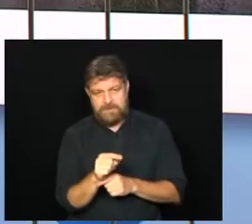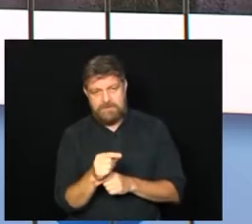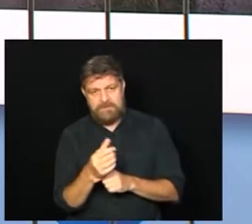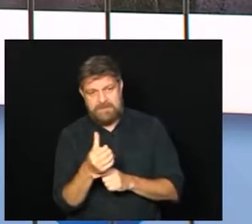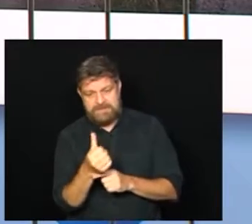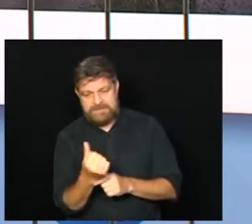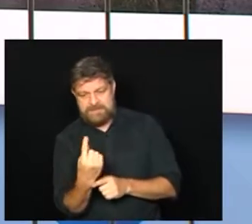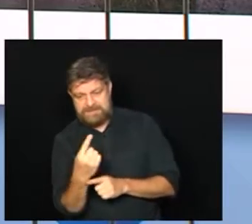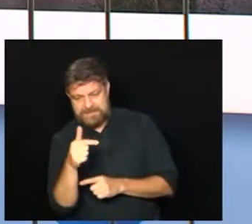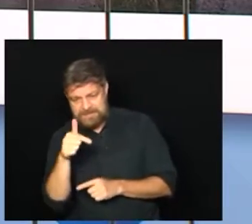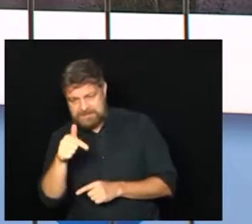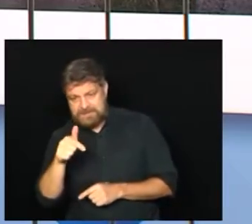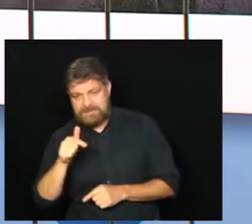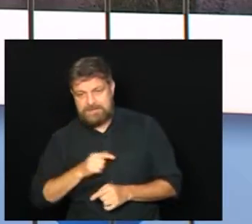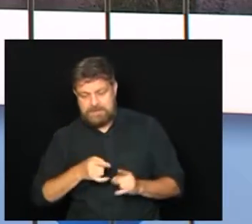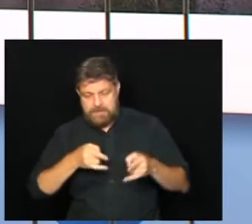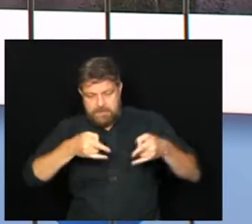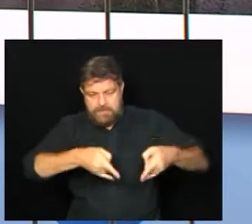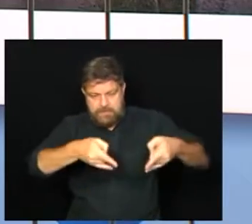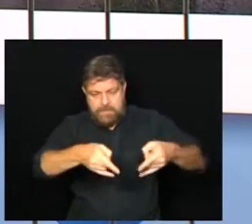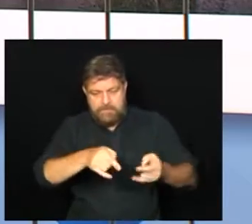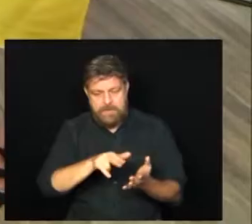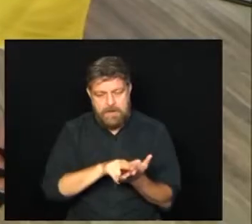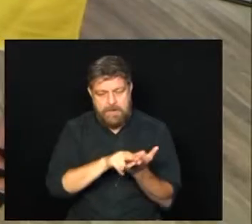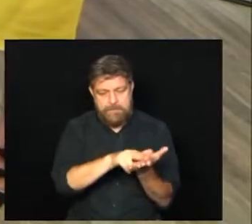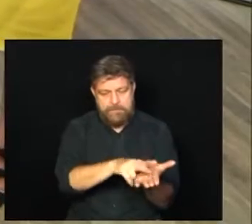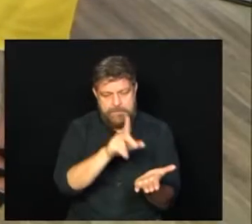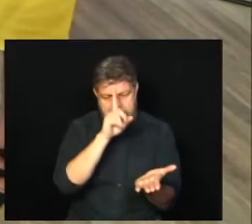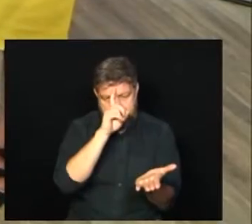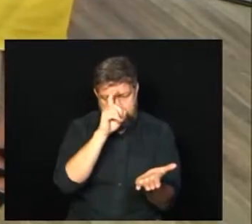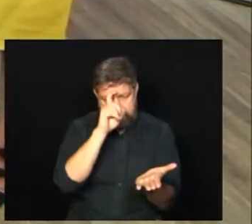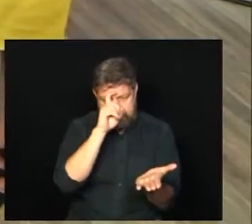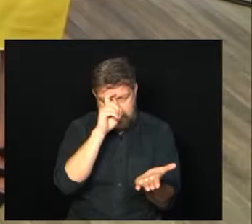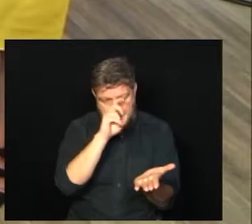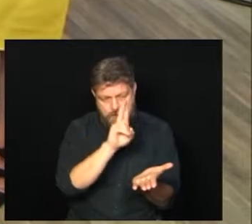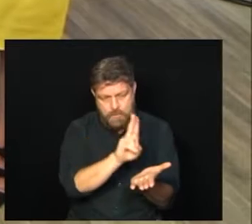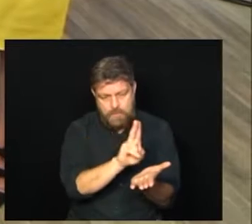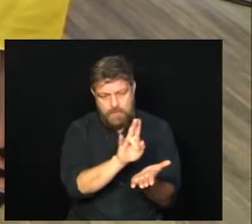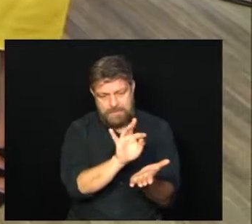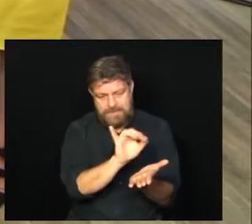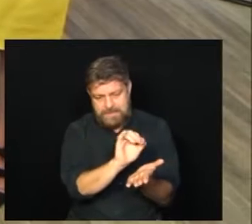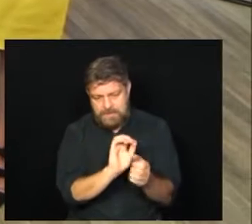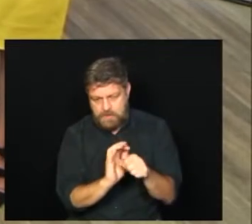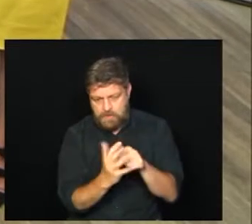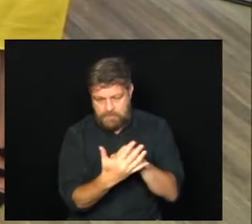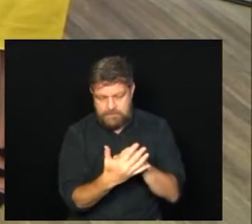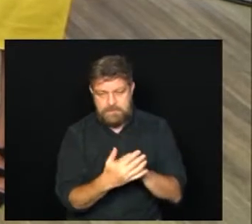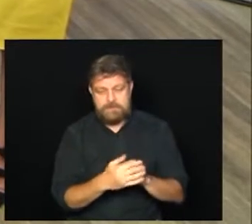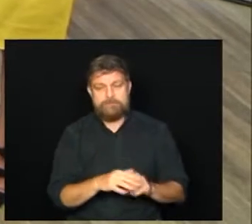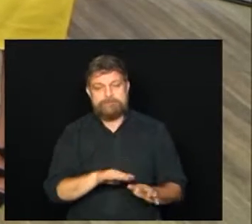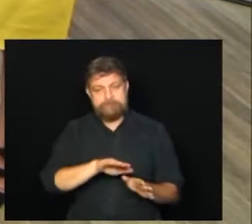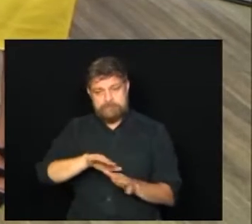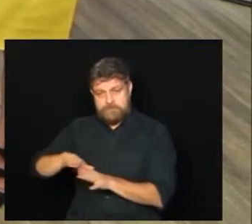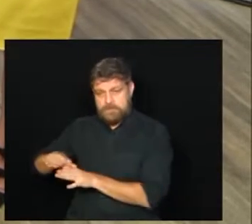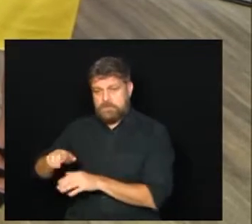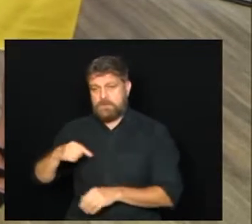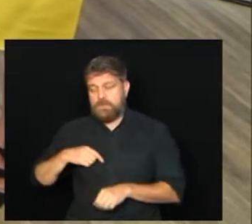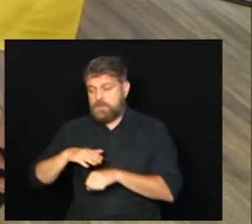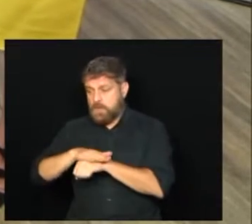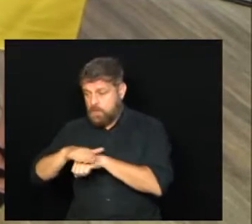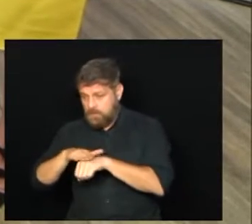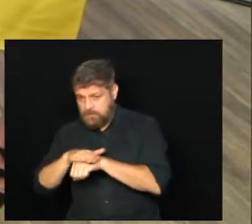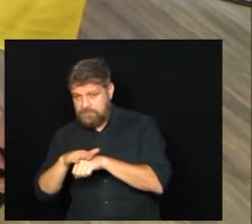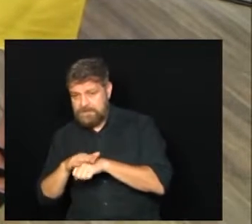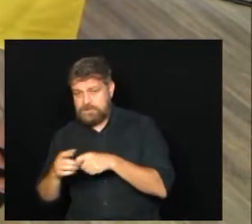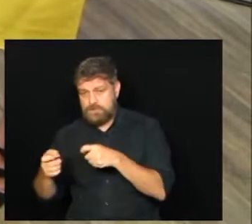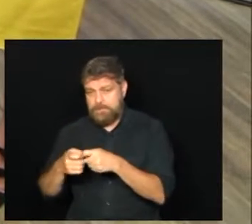3.617 estão em UTI Covid. Agora, Mirna Abreu, sempre quando eu faço entrevista aqui com infectologista,